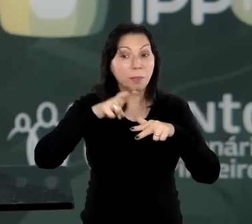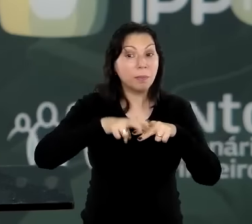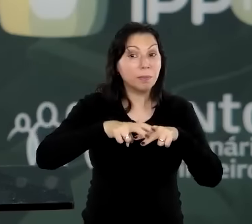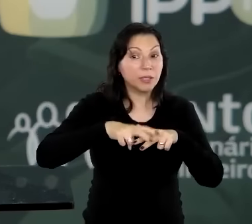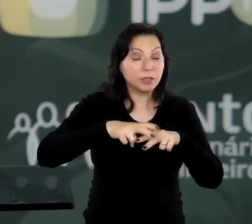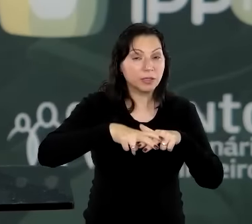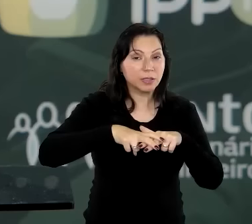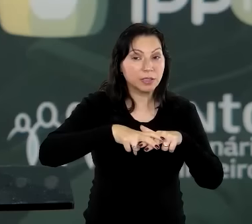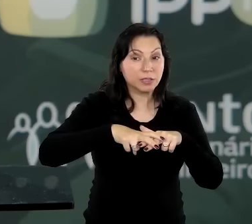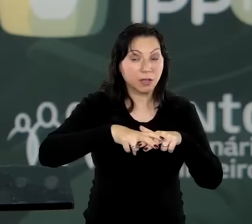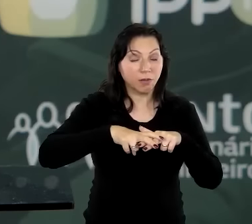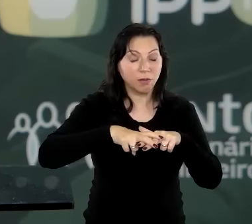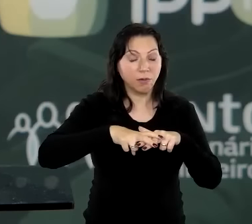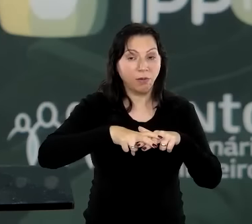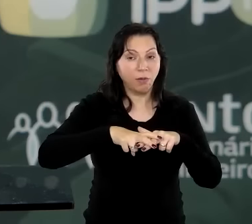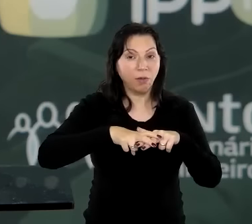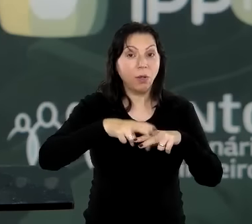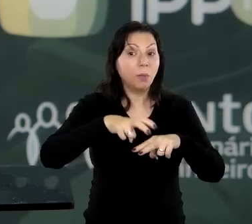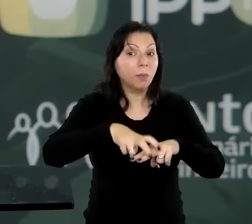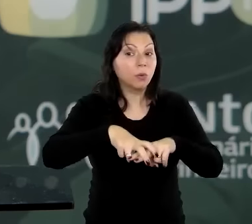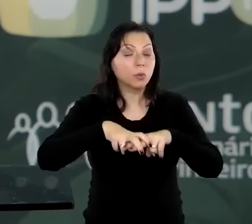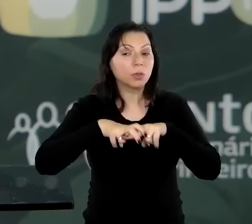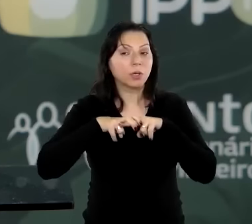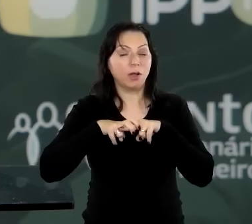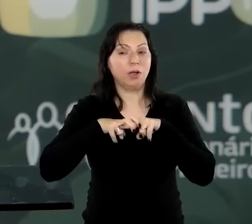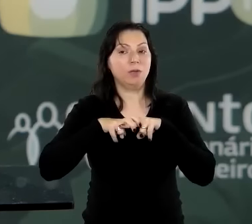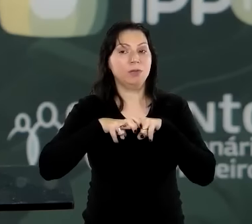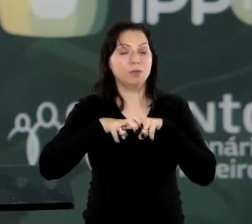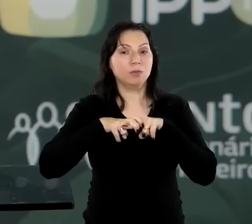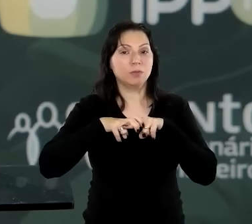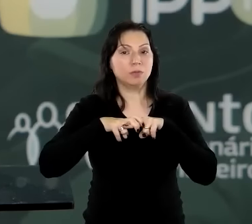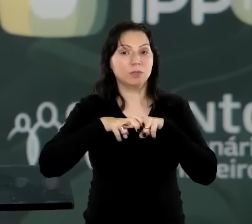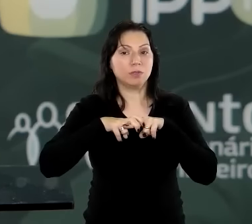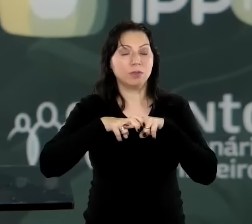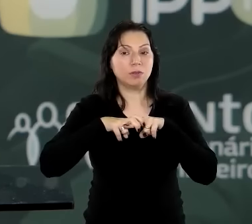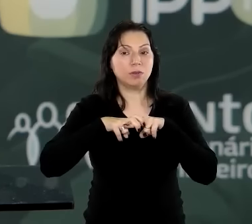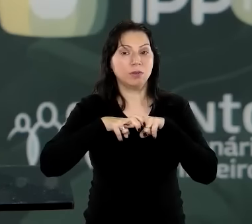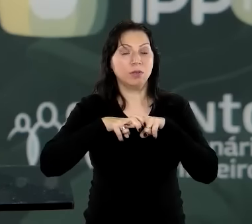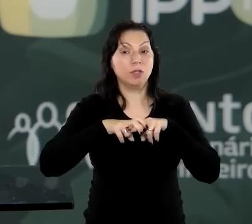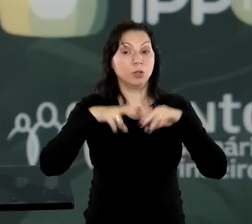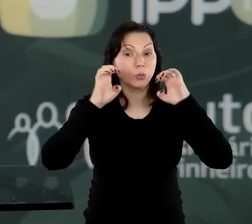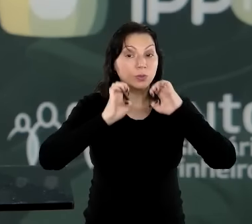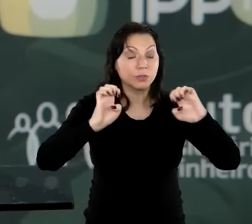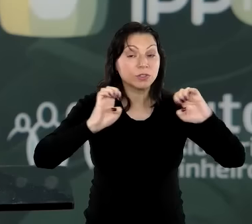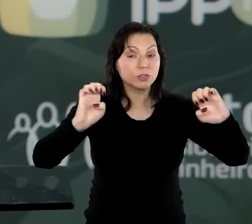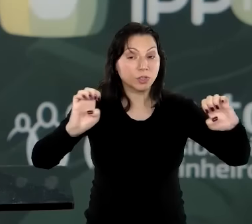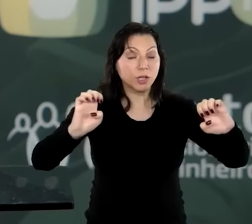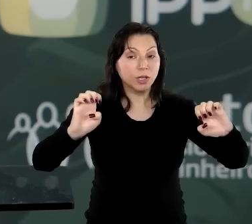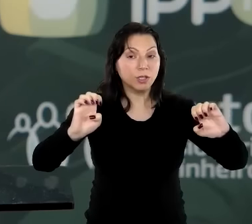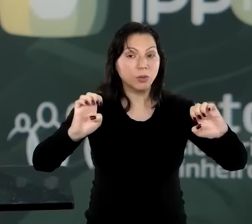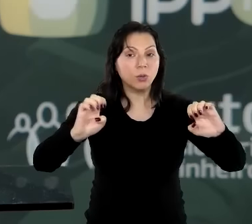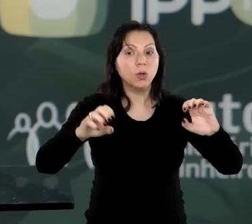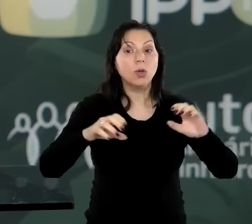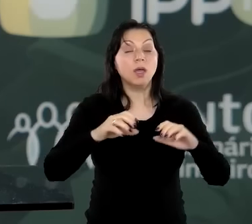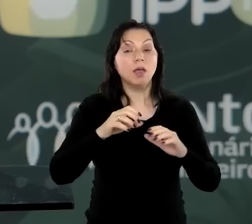lucro, pela facilidade. Não, os prisioneiros aqui eram os cristãos perseguidos, eram aqueles irmãos que em virtude